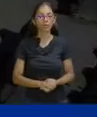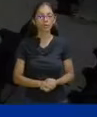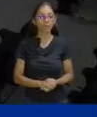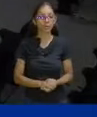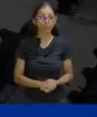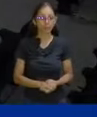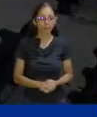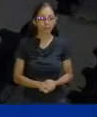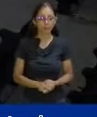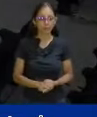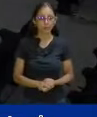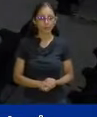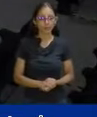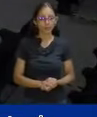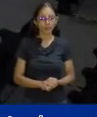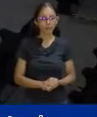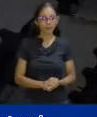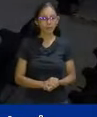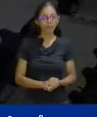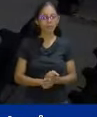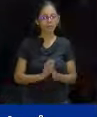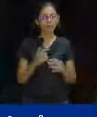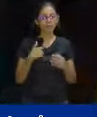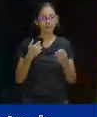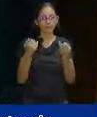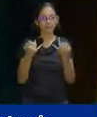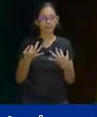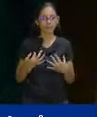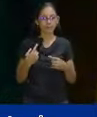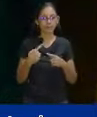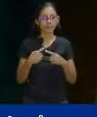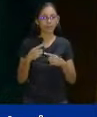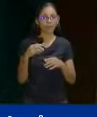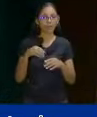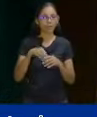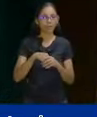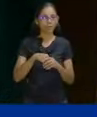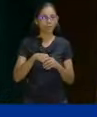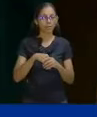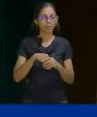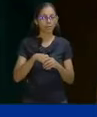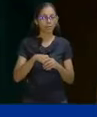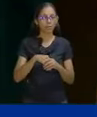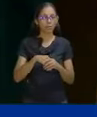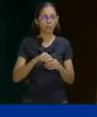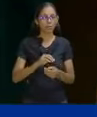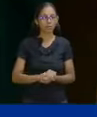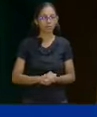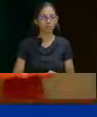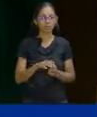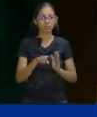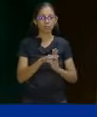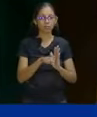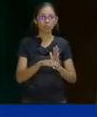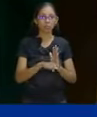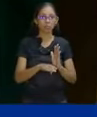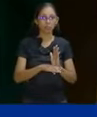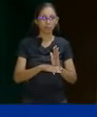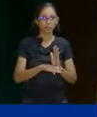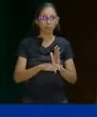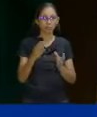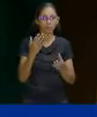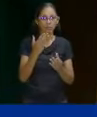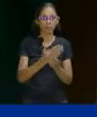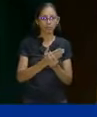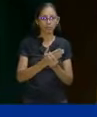observação que vale a pena fazer, porque nós temos dentro do nosso espectro normativo de processualística